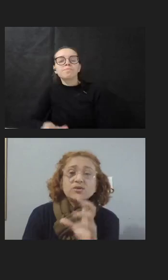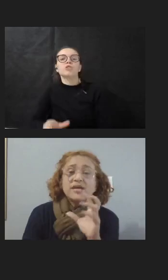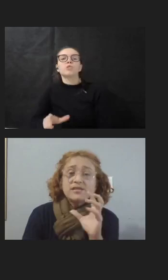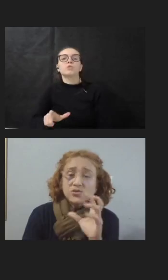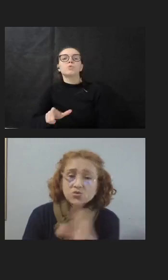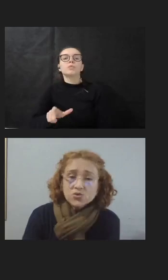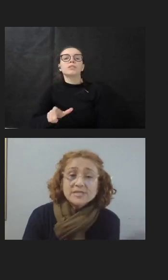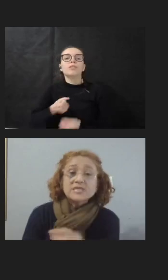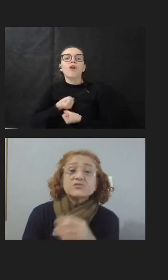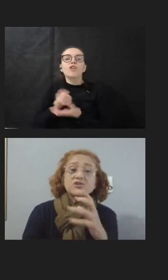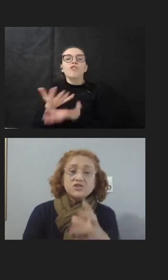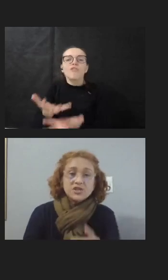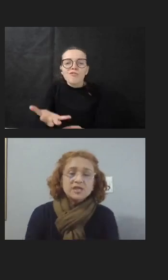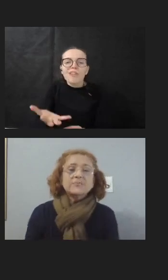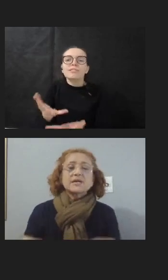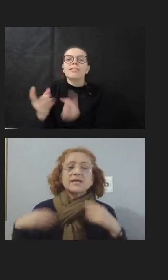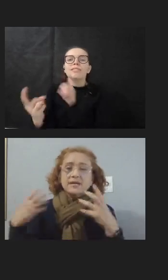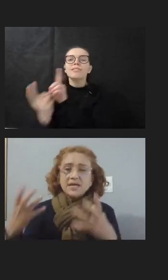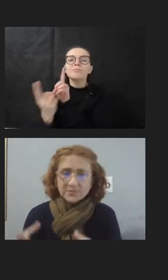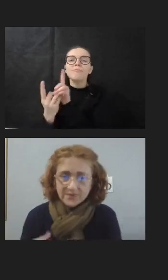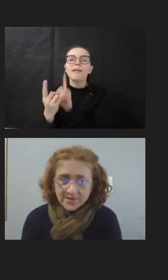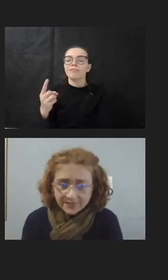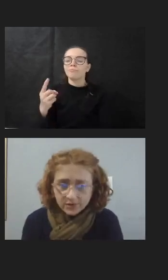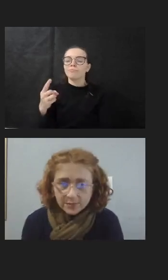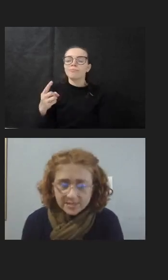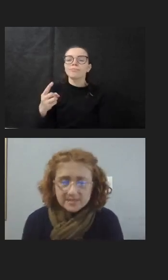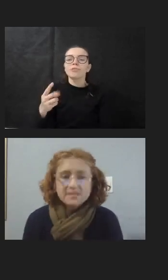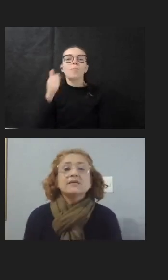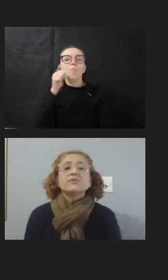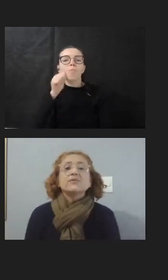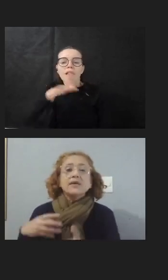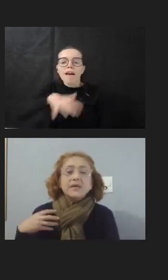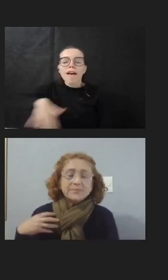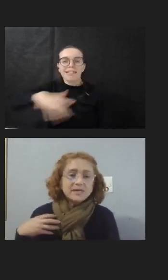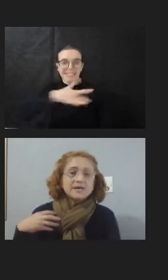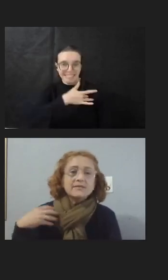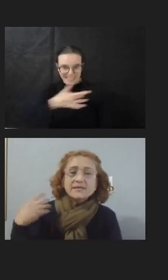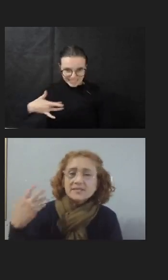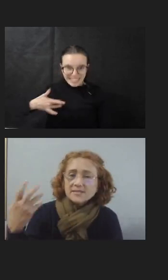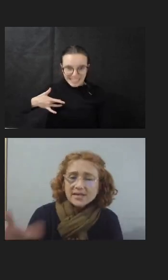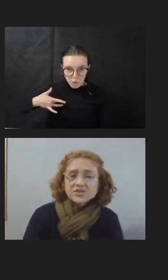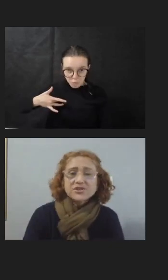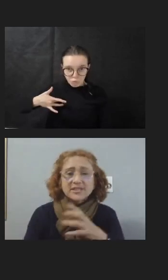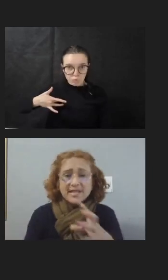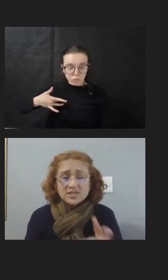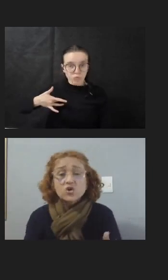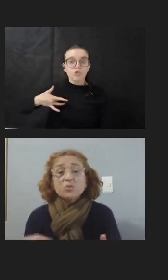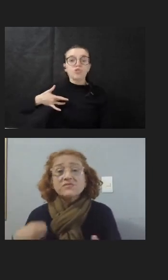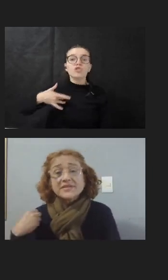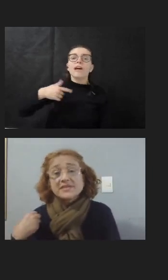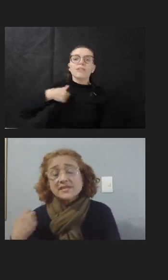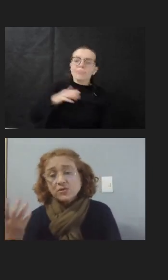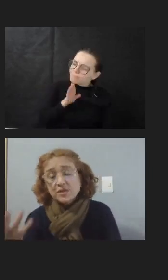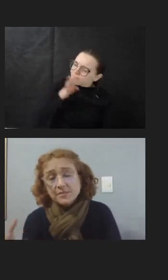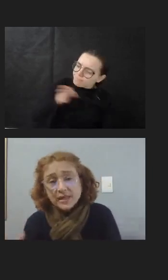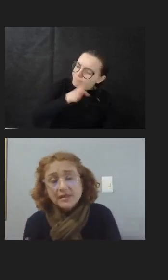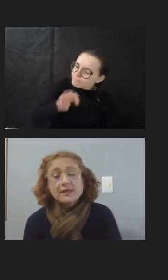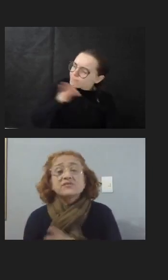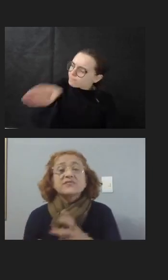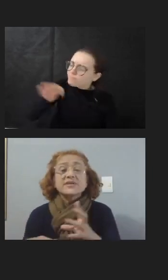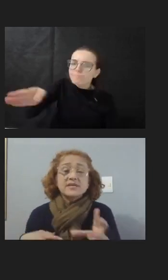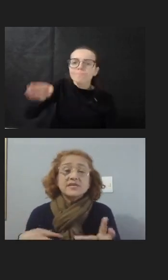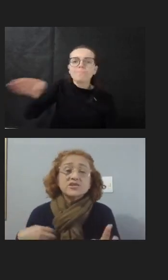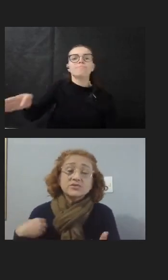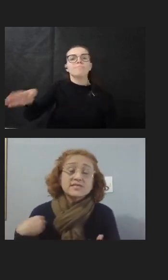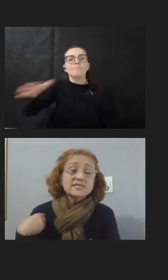atendiam mulheres surdas, então a gente ia para campo para fazer formação, para ensinar estratégias de como fazer esse